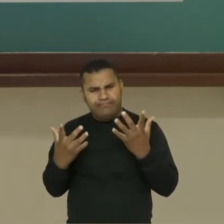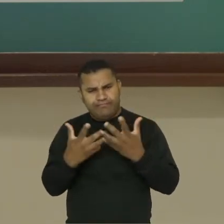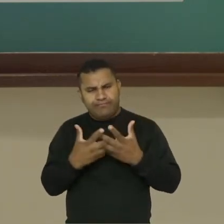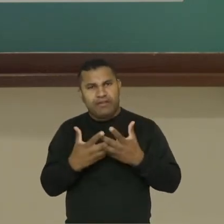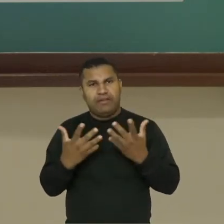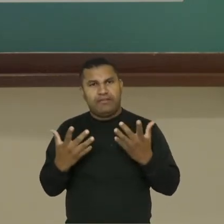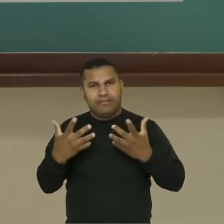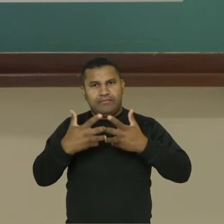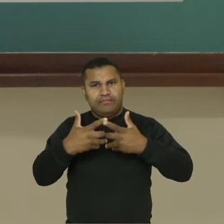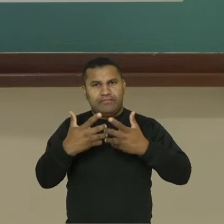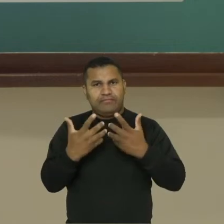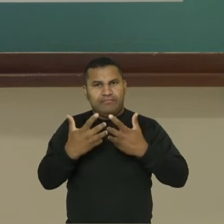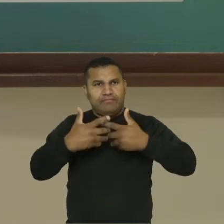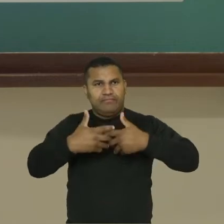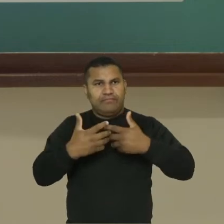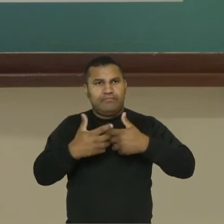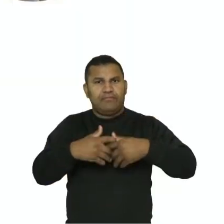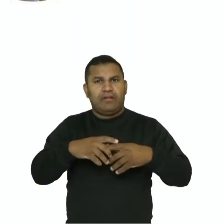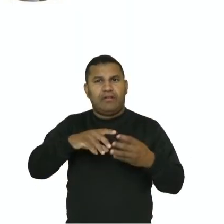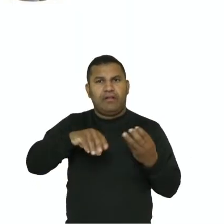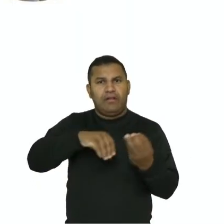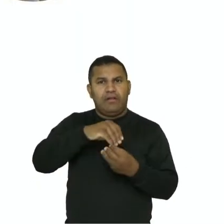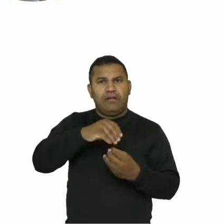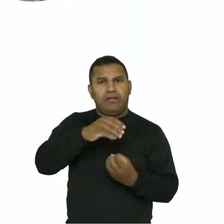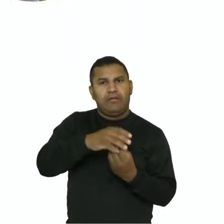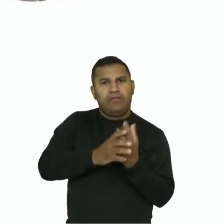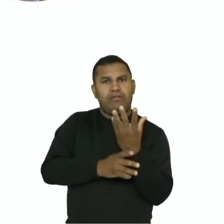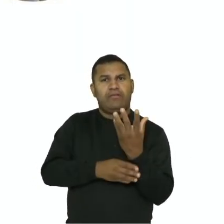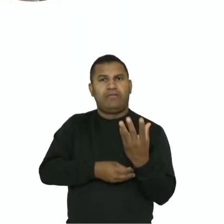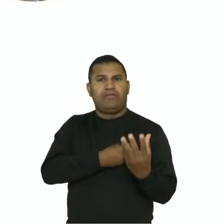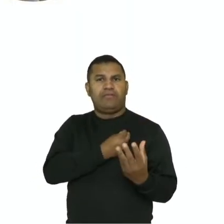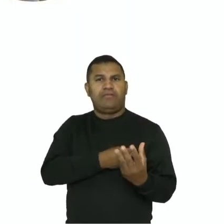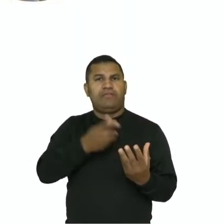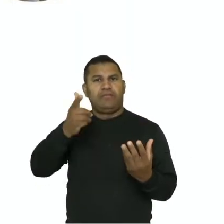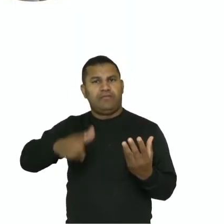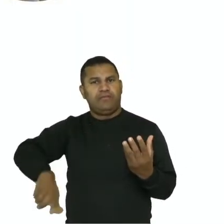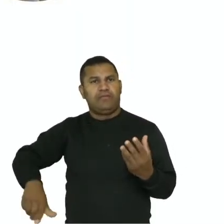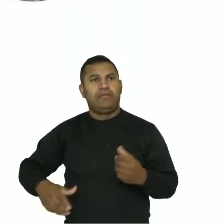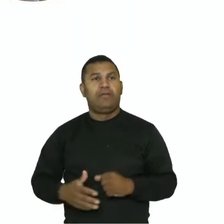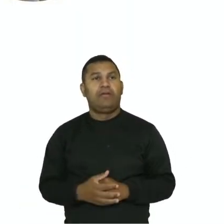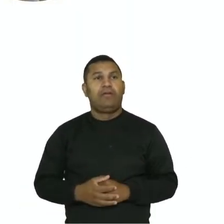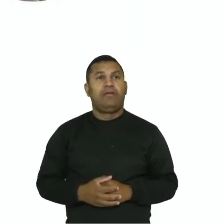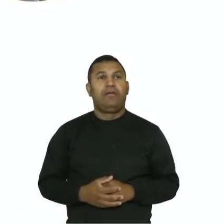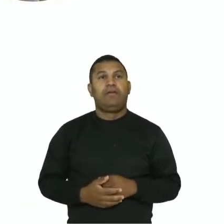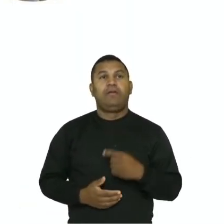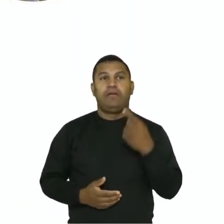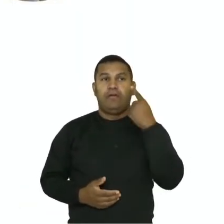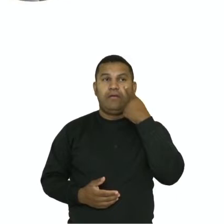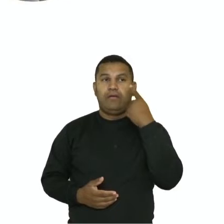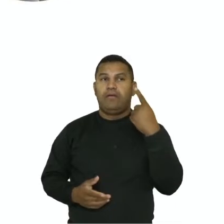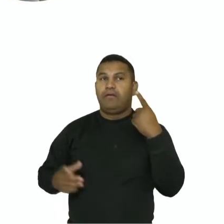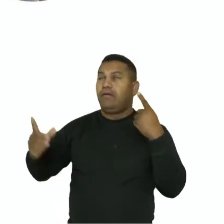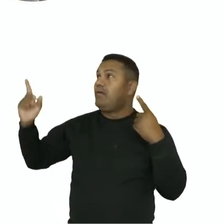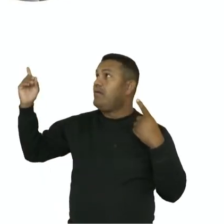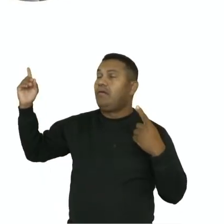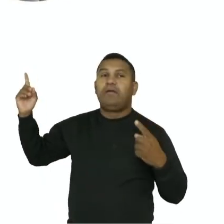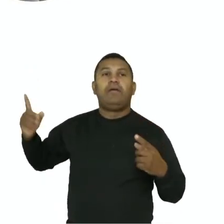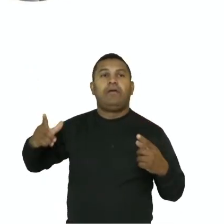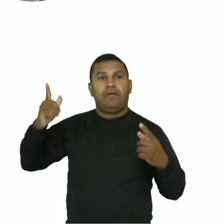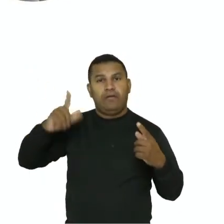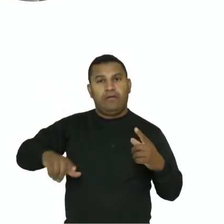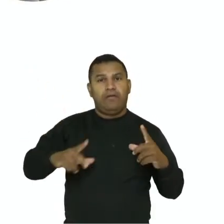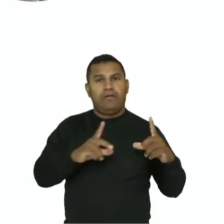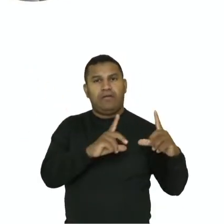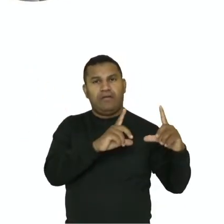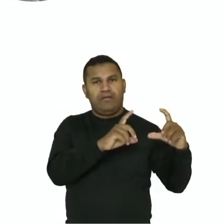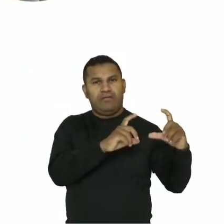novo organismo. Então, os níveis tróficos, como a gente viu ali, temos o produtor, o consumidor primário, o consumidor secundário